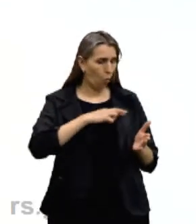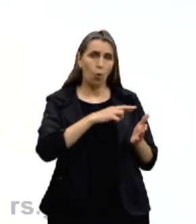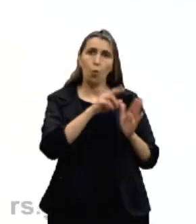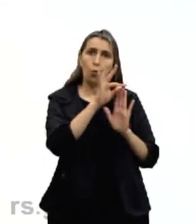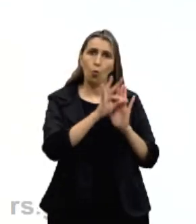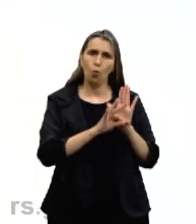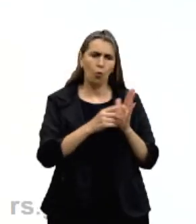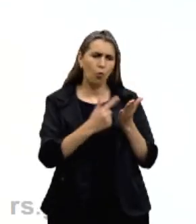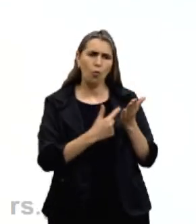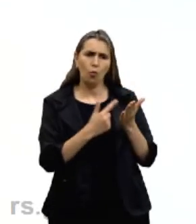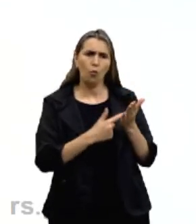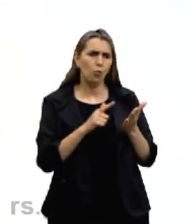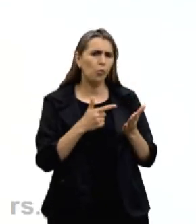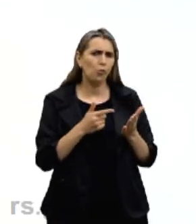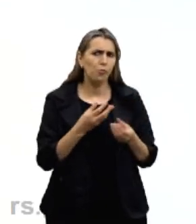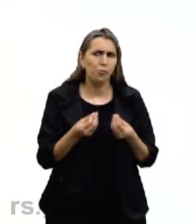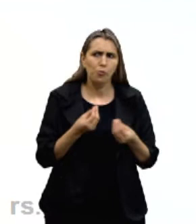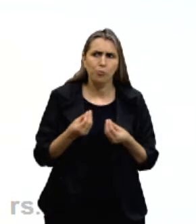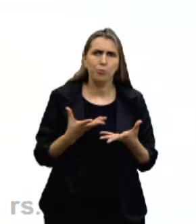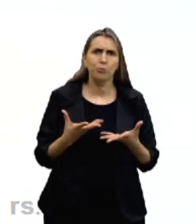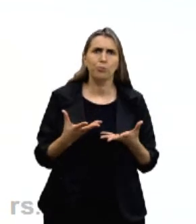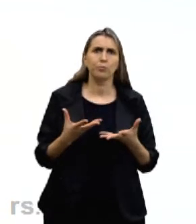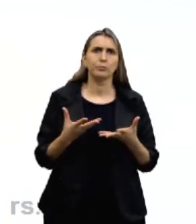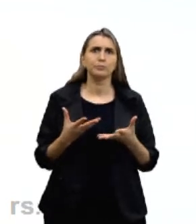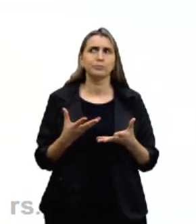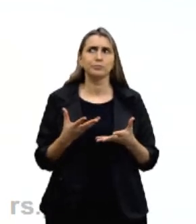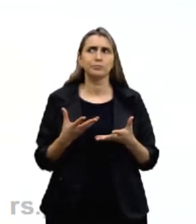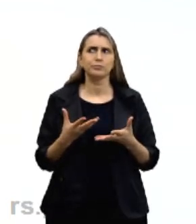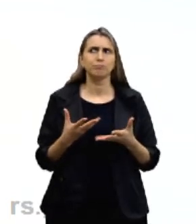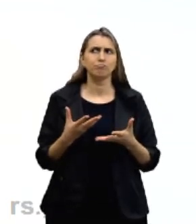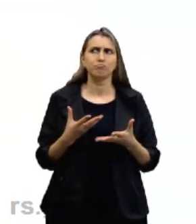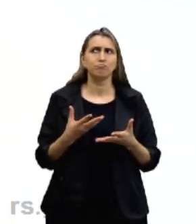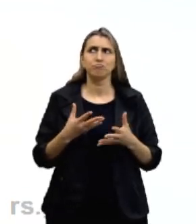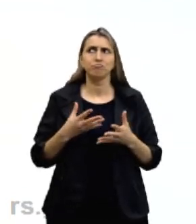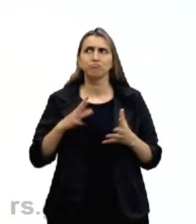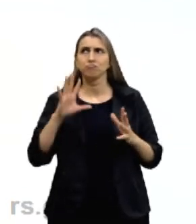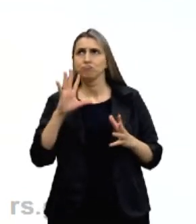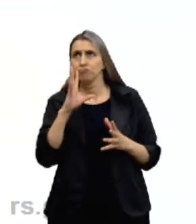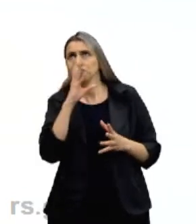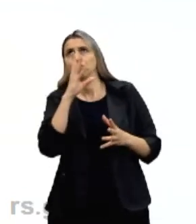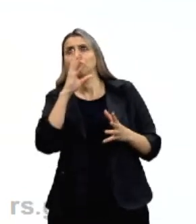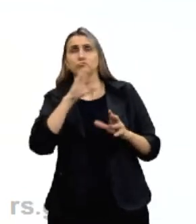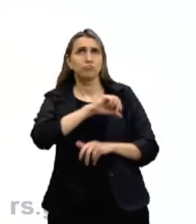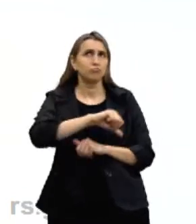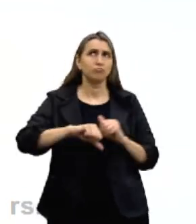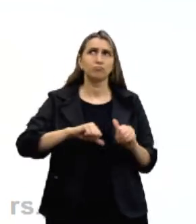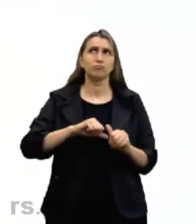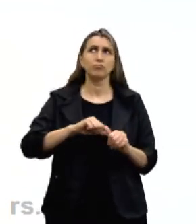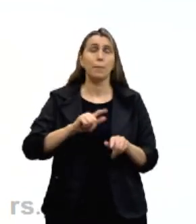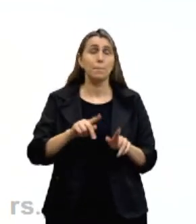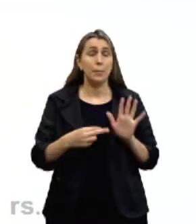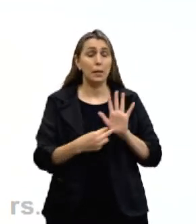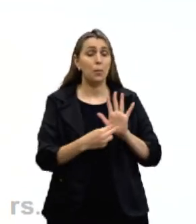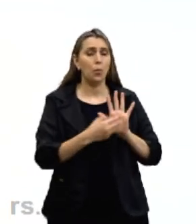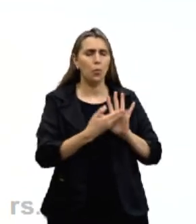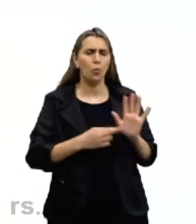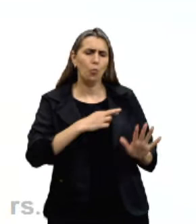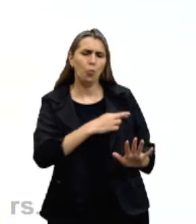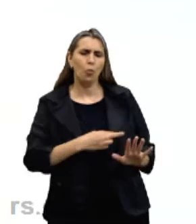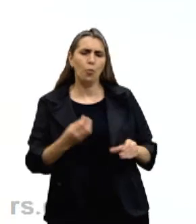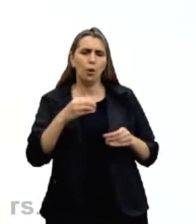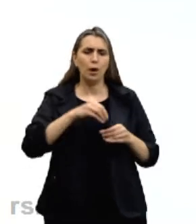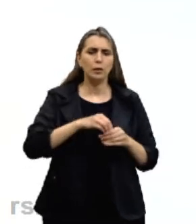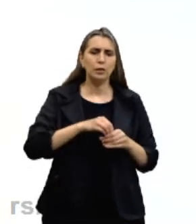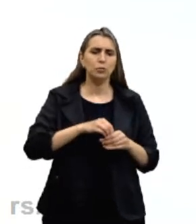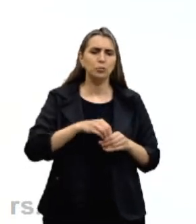não tem nada de sentir muito magnífico no sentido de mudar mas ele traz o romance para